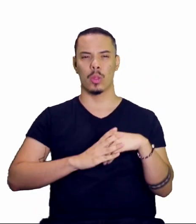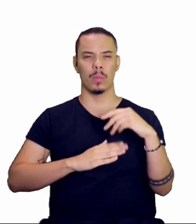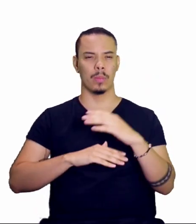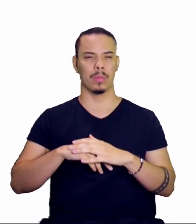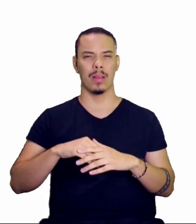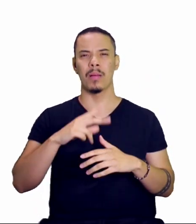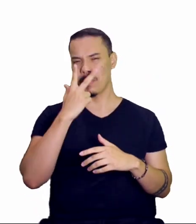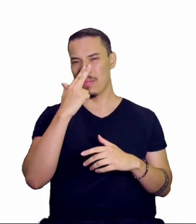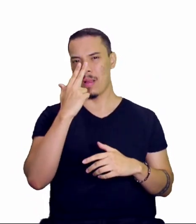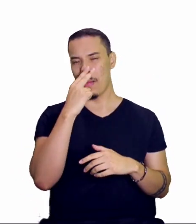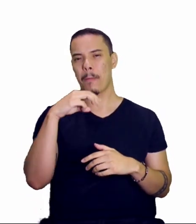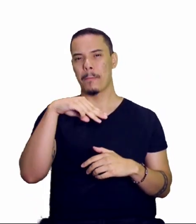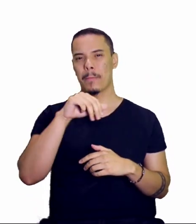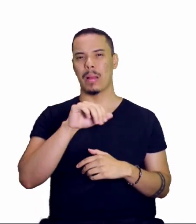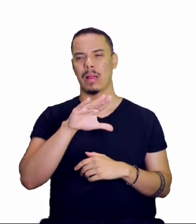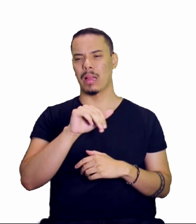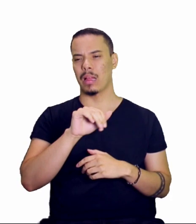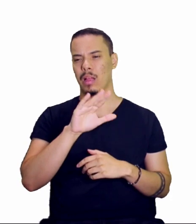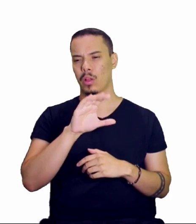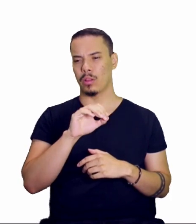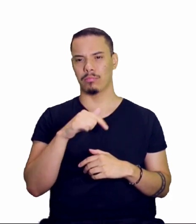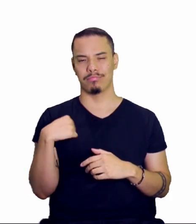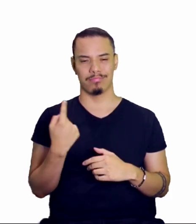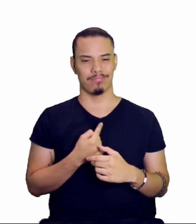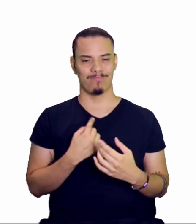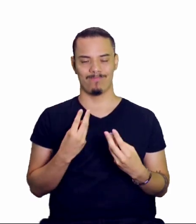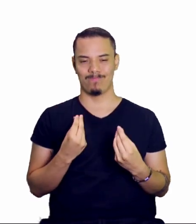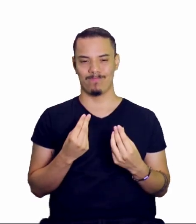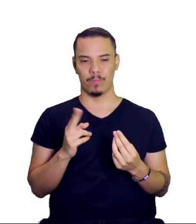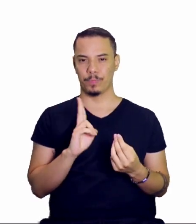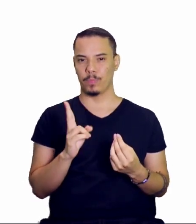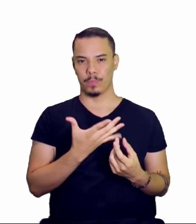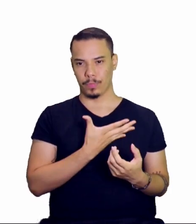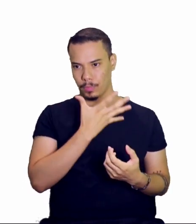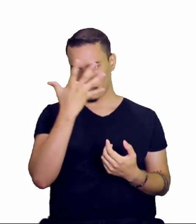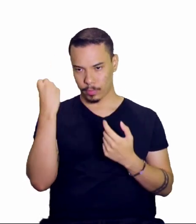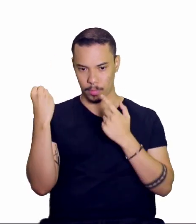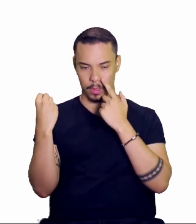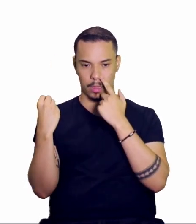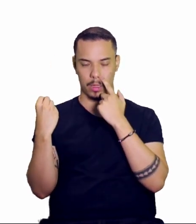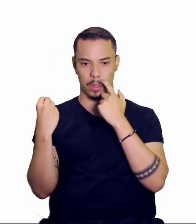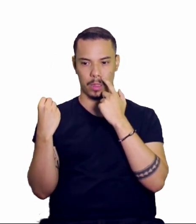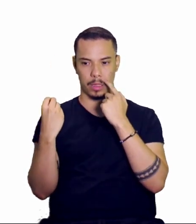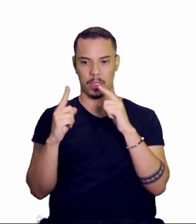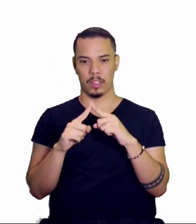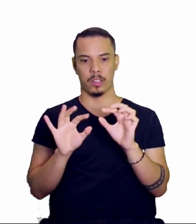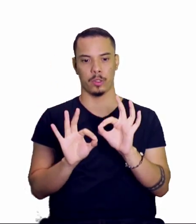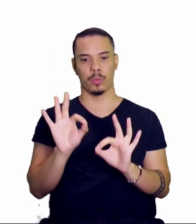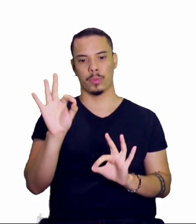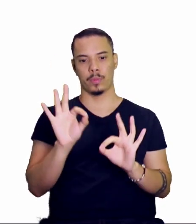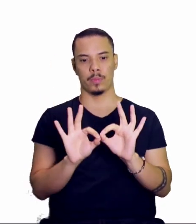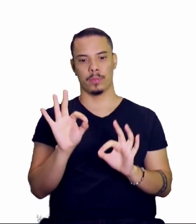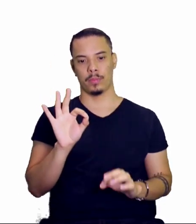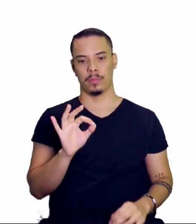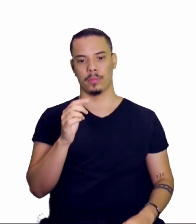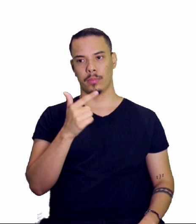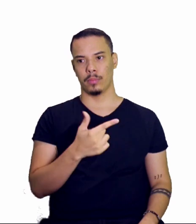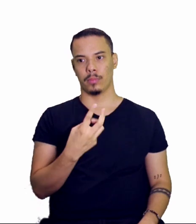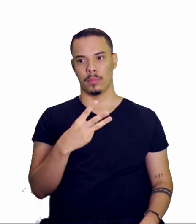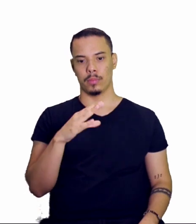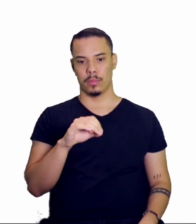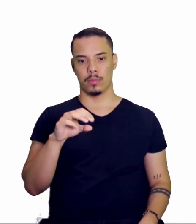eu não sei, mas é um macaco. Pra gente o nosso comum, Ali né? é o macaco, é. Então, ali tá ali, ó, a distância A tem